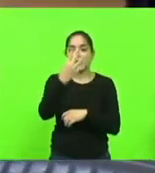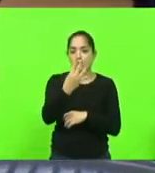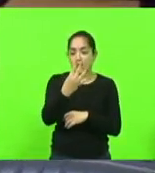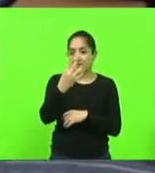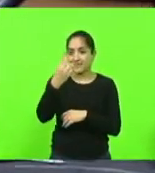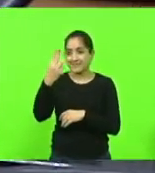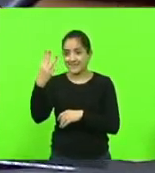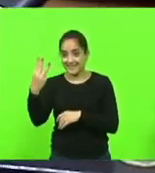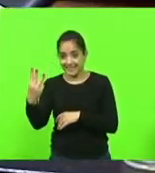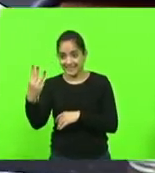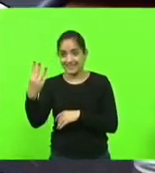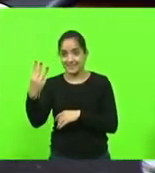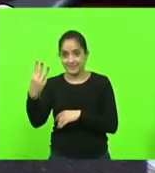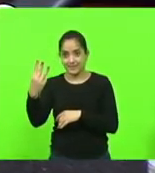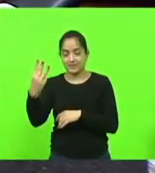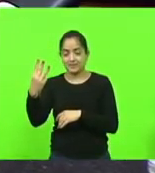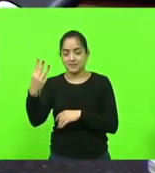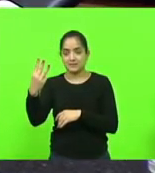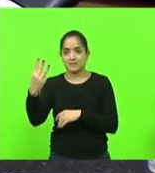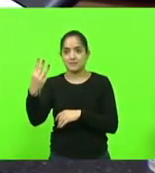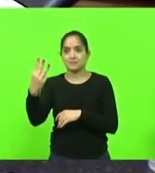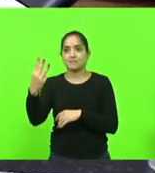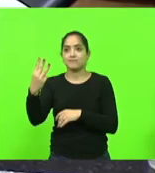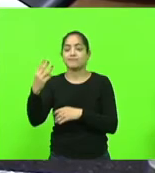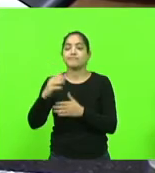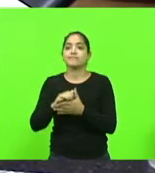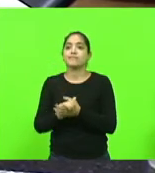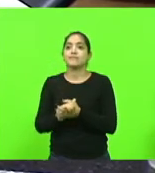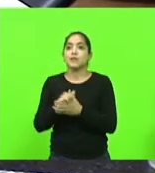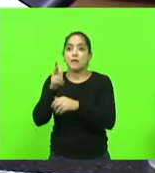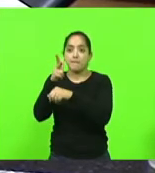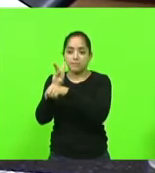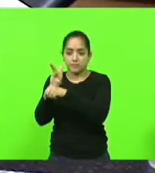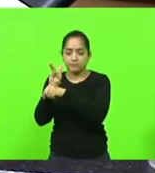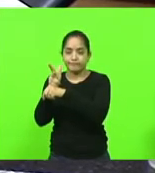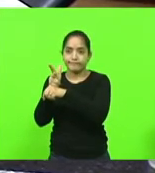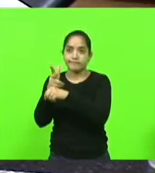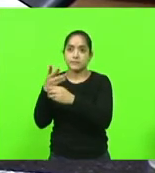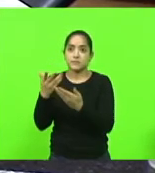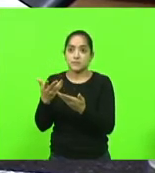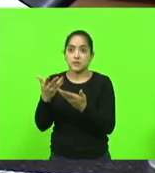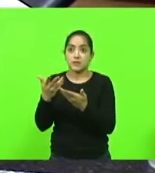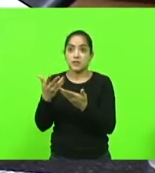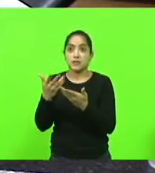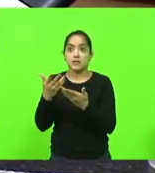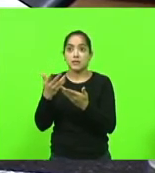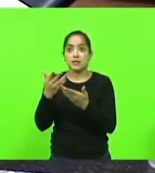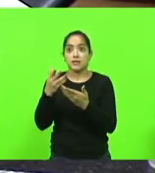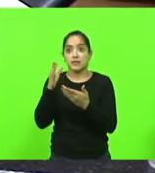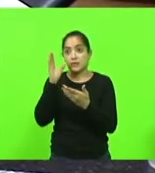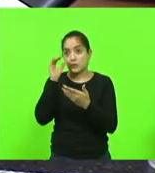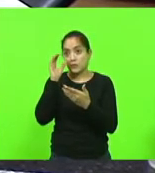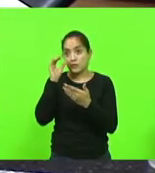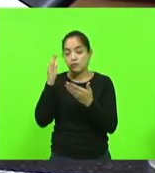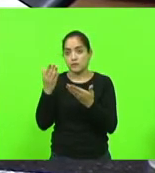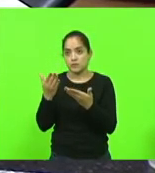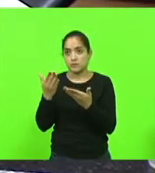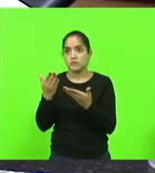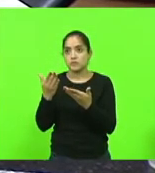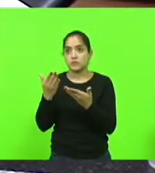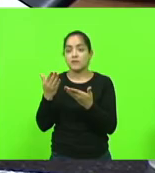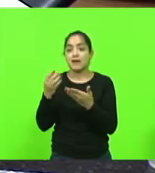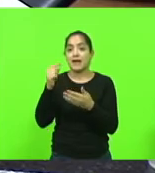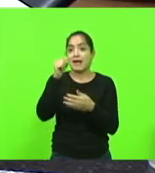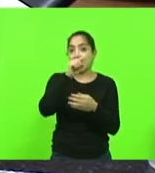caça-níqueis, 43, daqui para lá. E é muito curioso, mas agora eles começaram a instalar de Chapecó